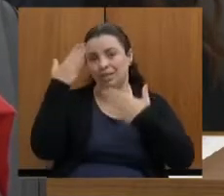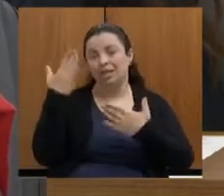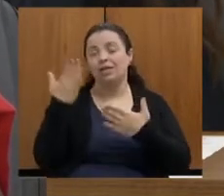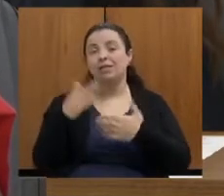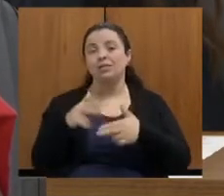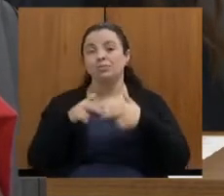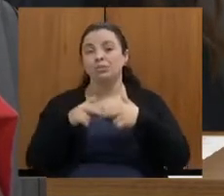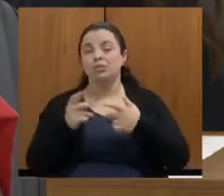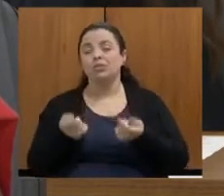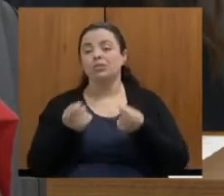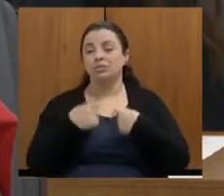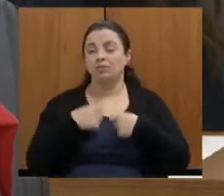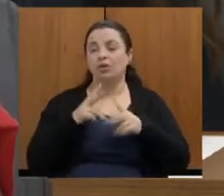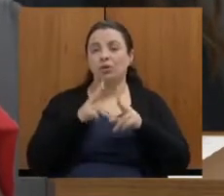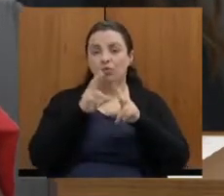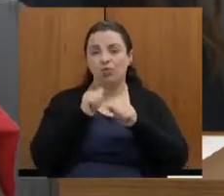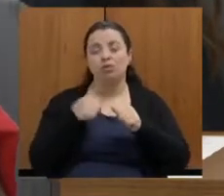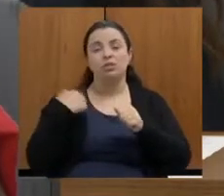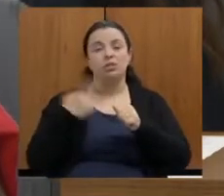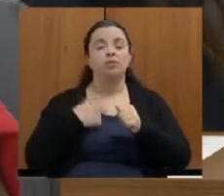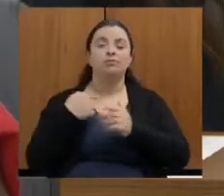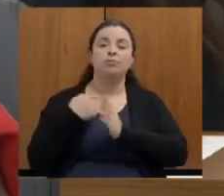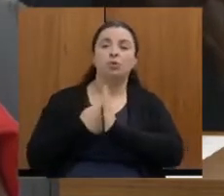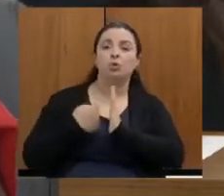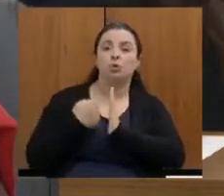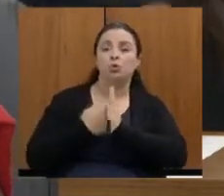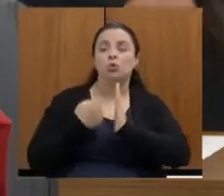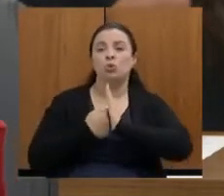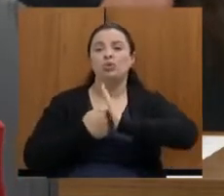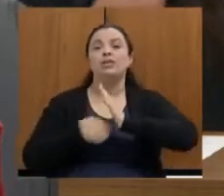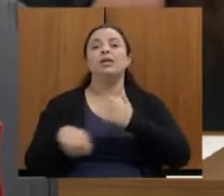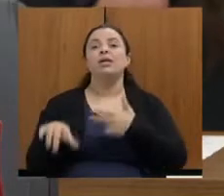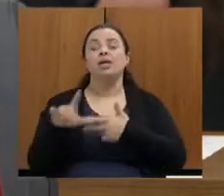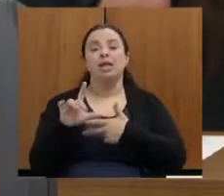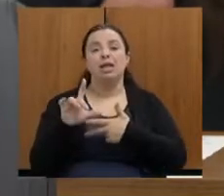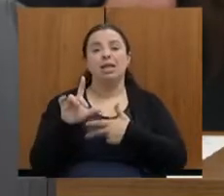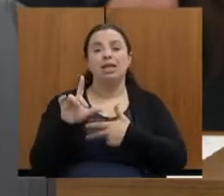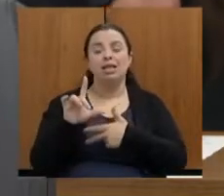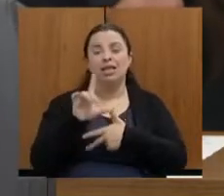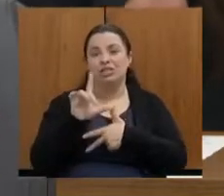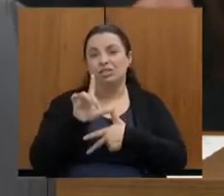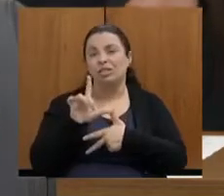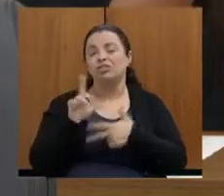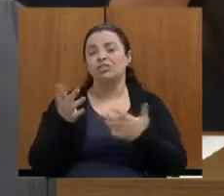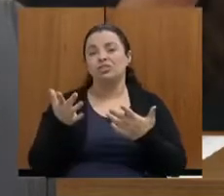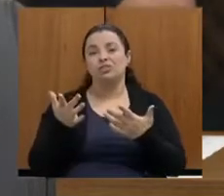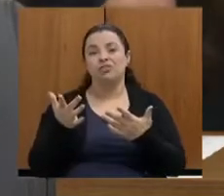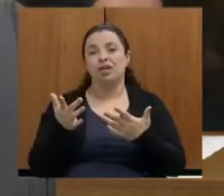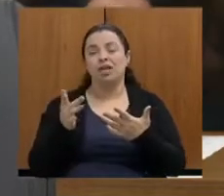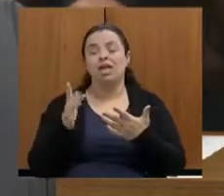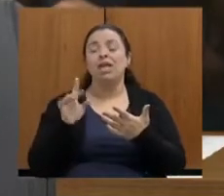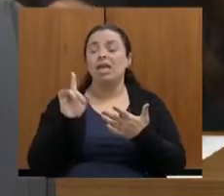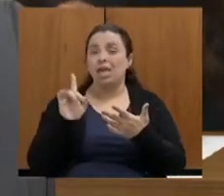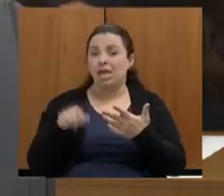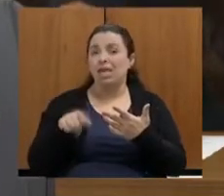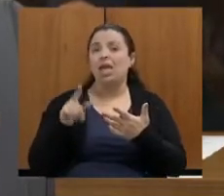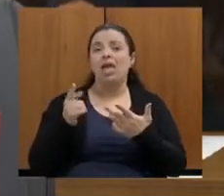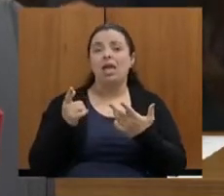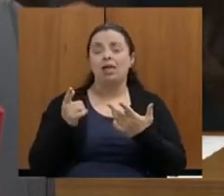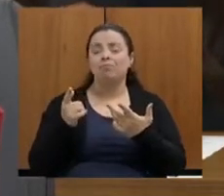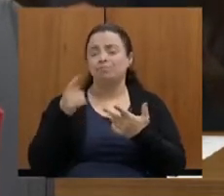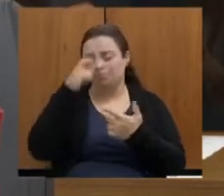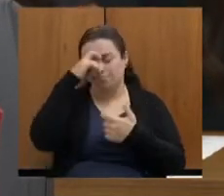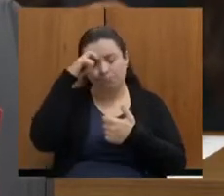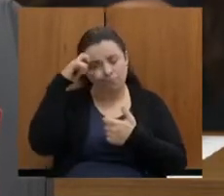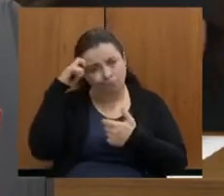fortalecer a nossa luta Legislativa que é árdua que não é simples bom e que afeta diretamente